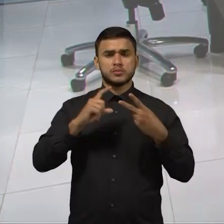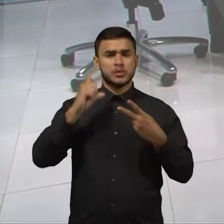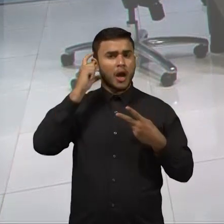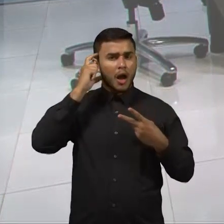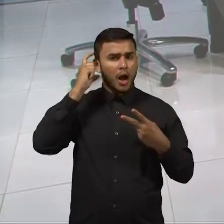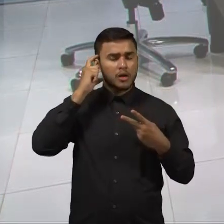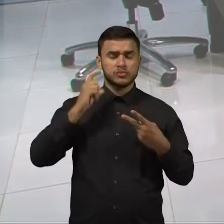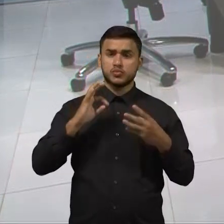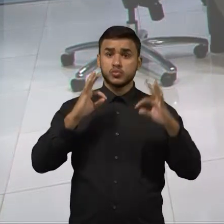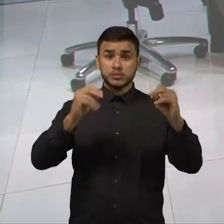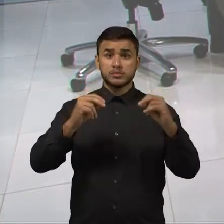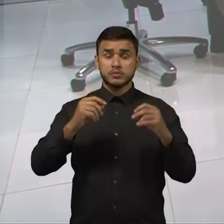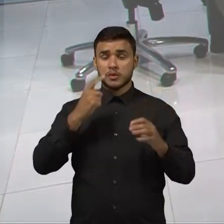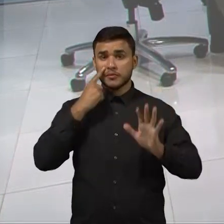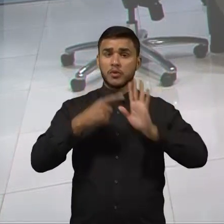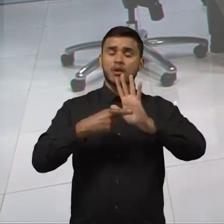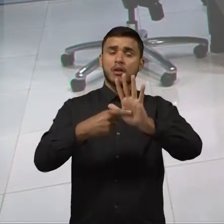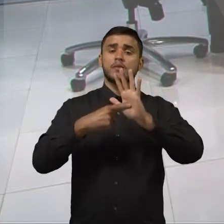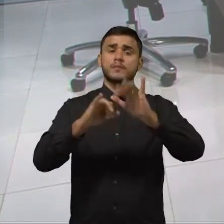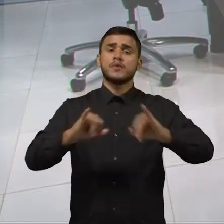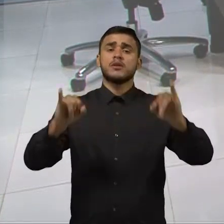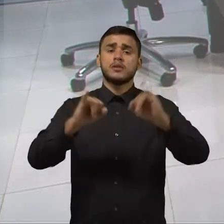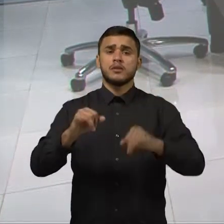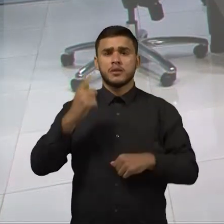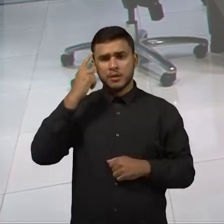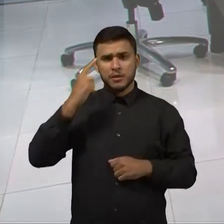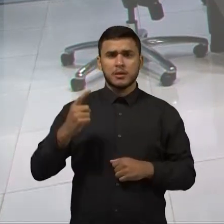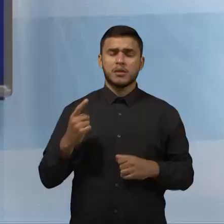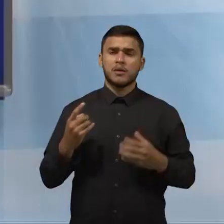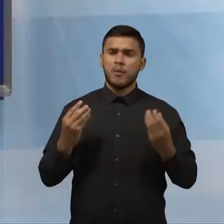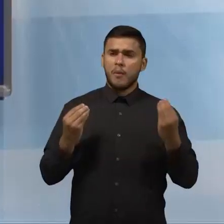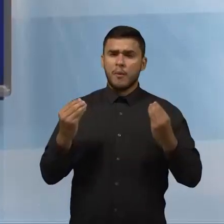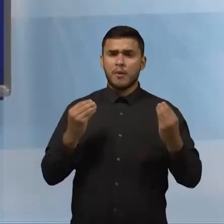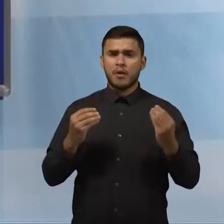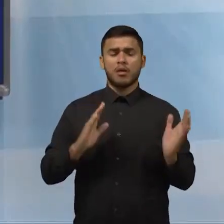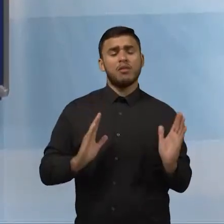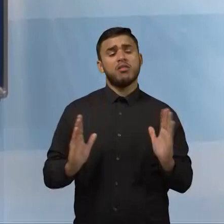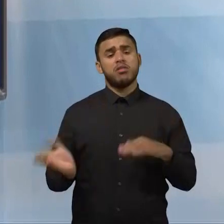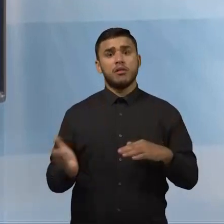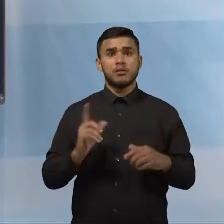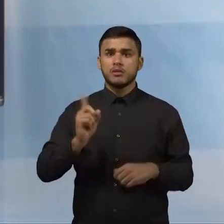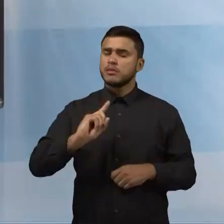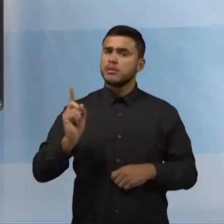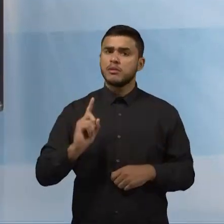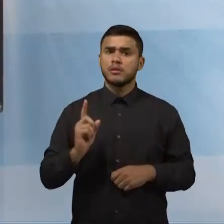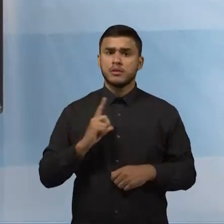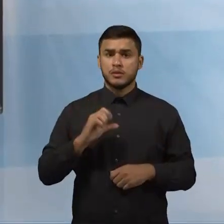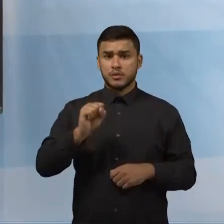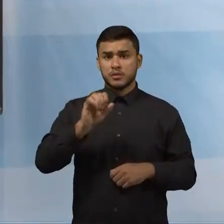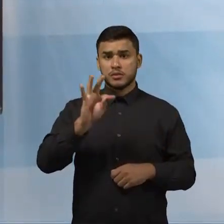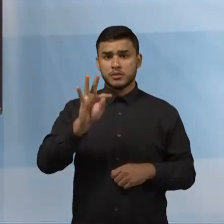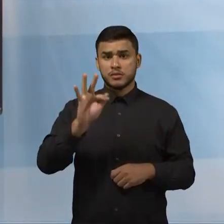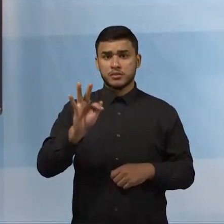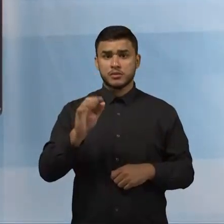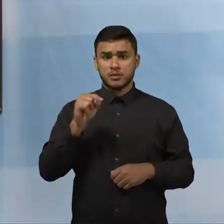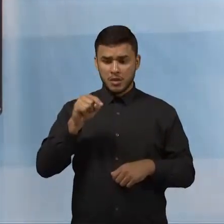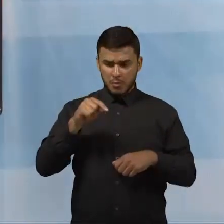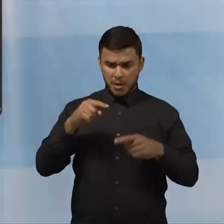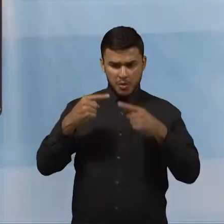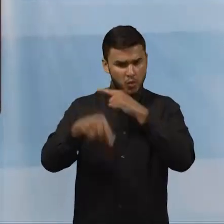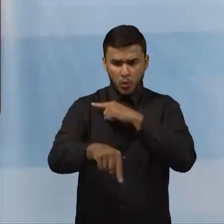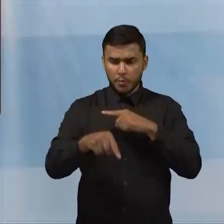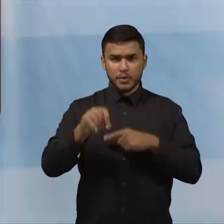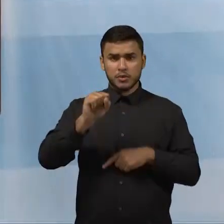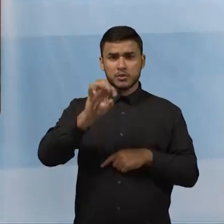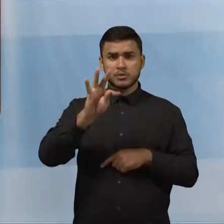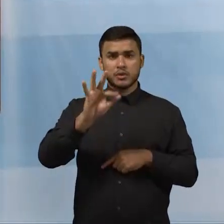fazendo a jocosidade da decisão como se isso fosse jocoso. Não é jocoso o Supremo apreciar habeas corpus. Não.